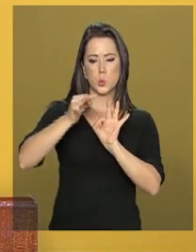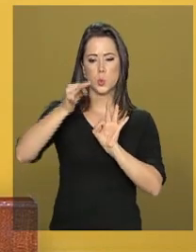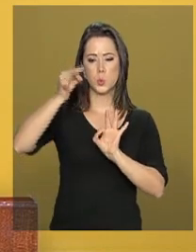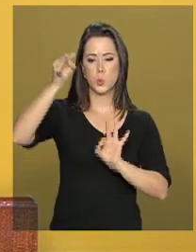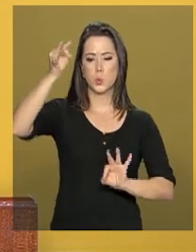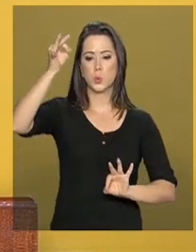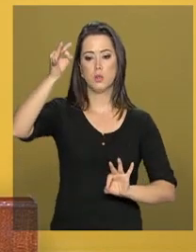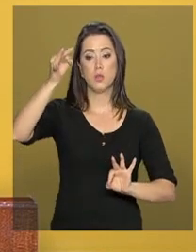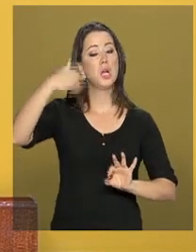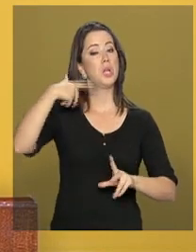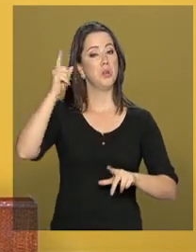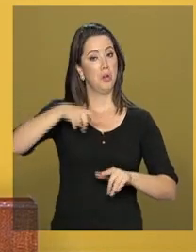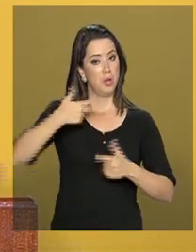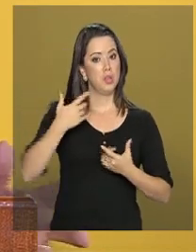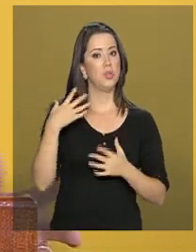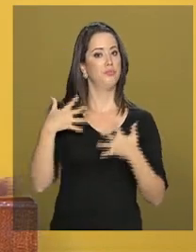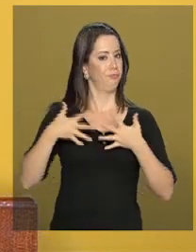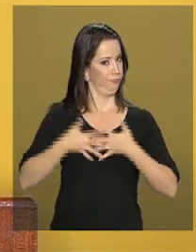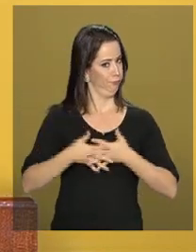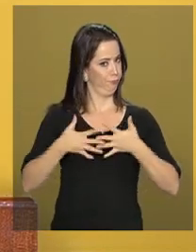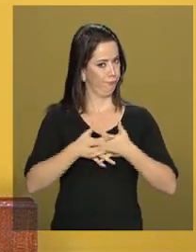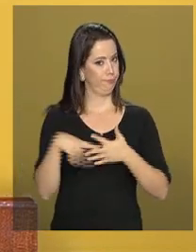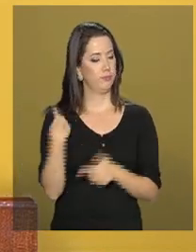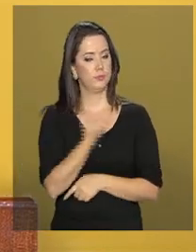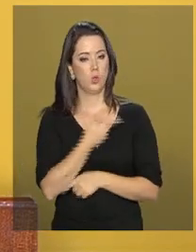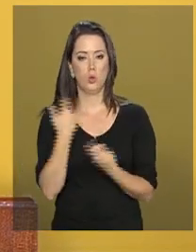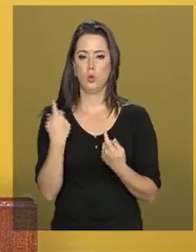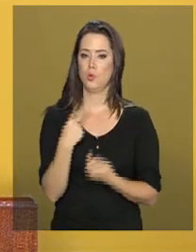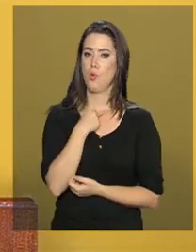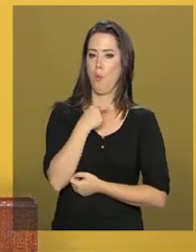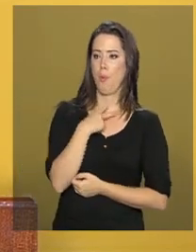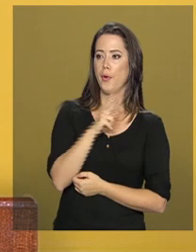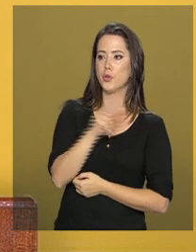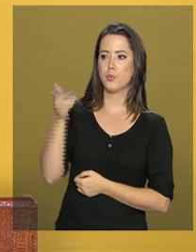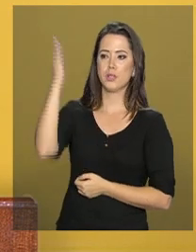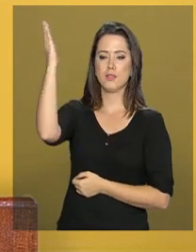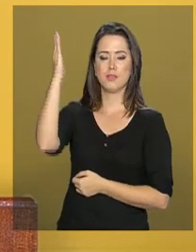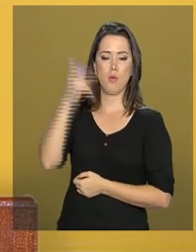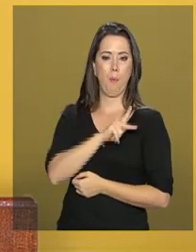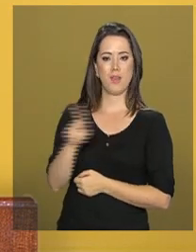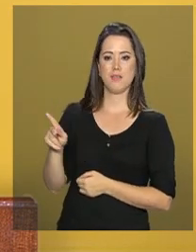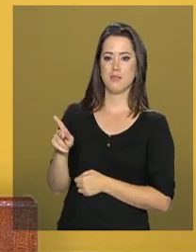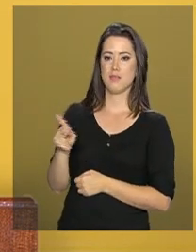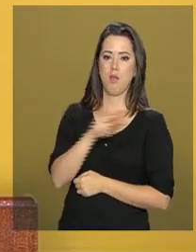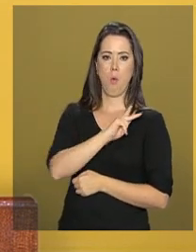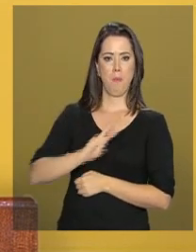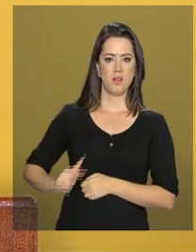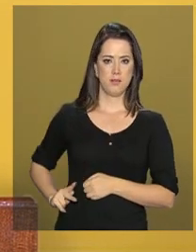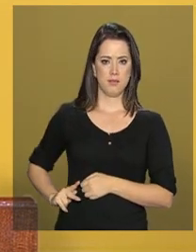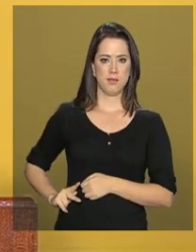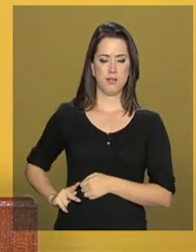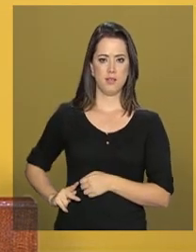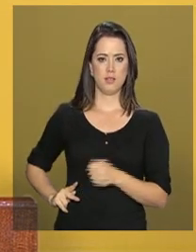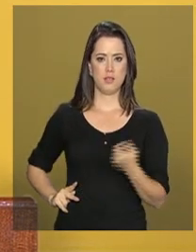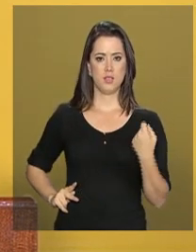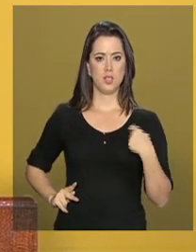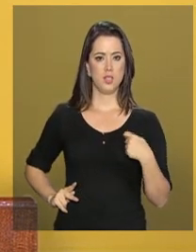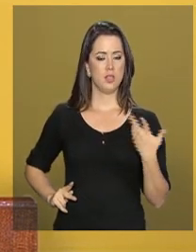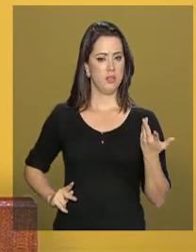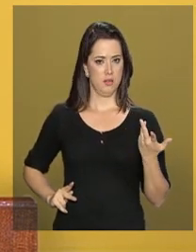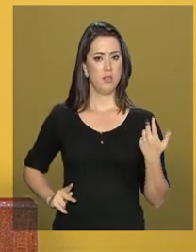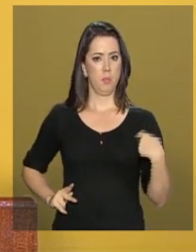complexo como o nosso não pode o presidente da república por exemplo presidir de um assessoramento